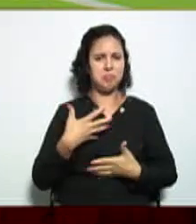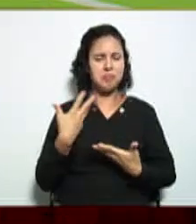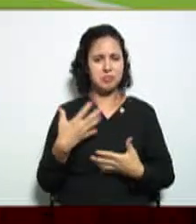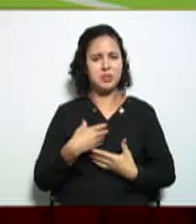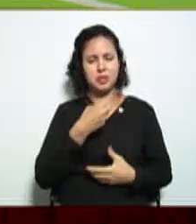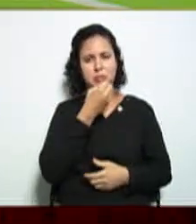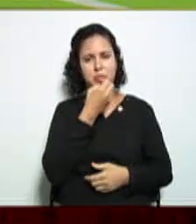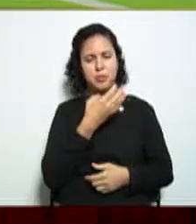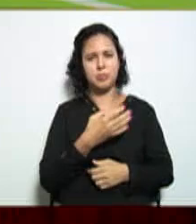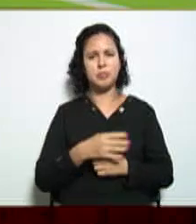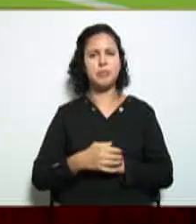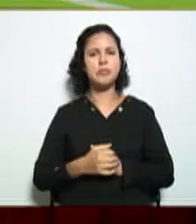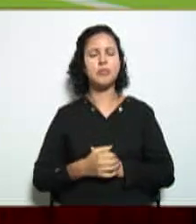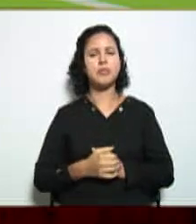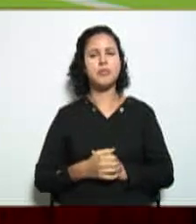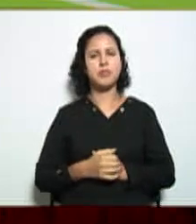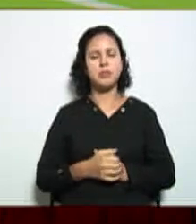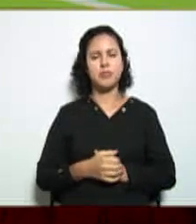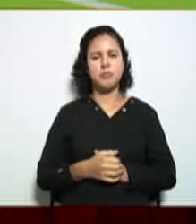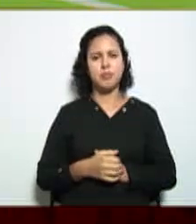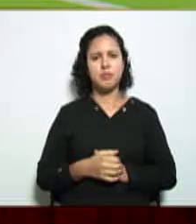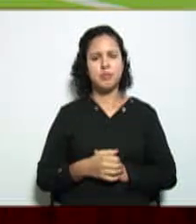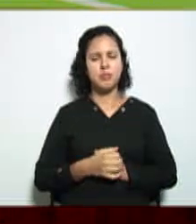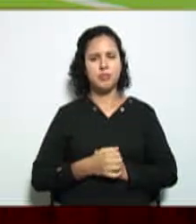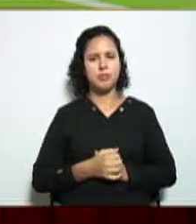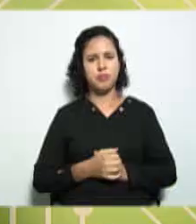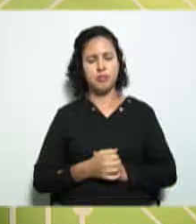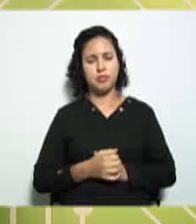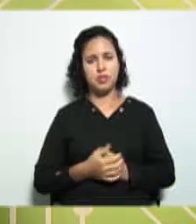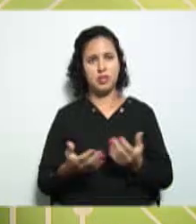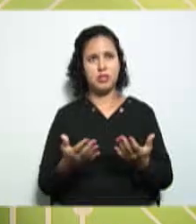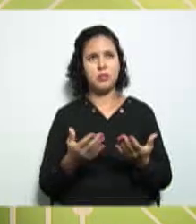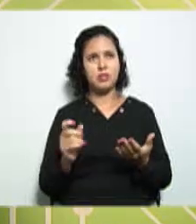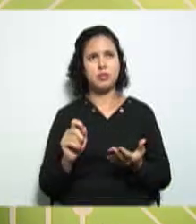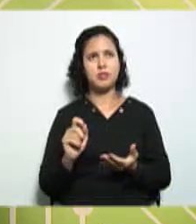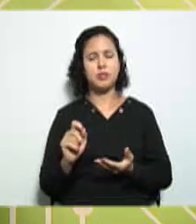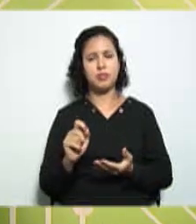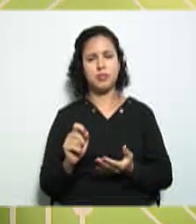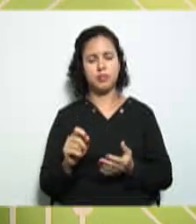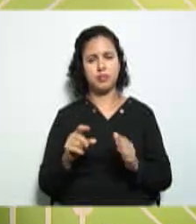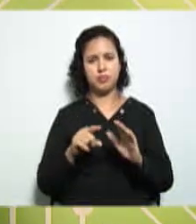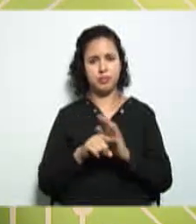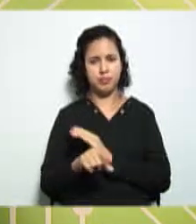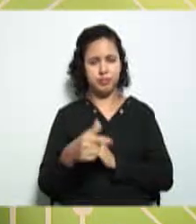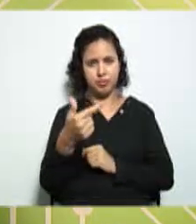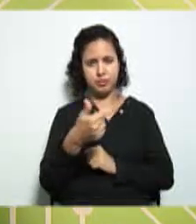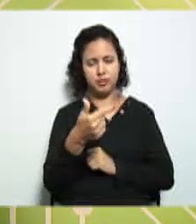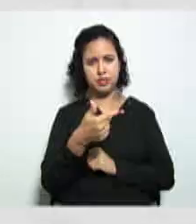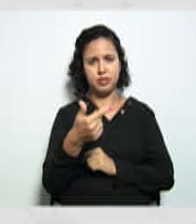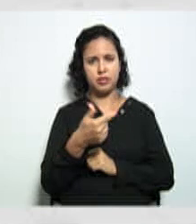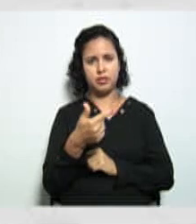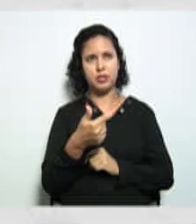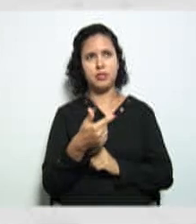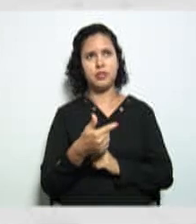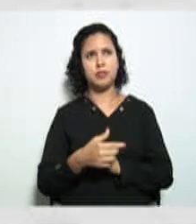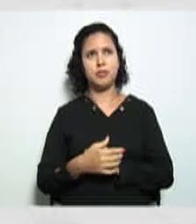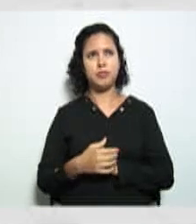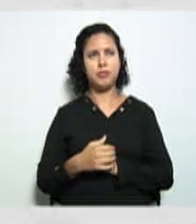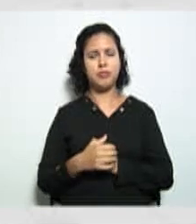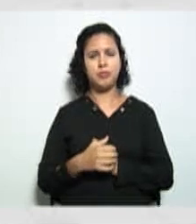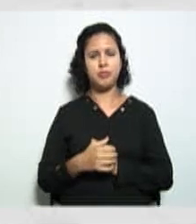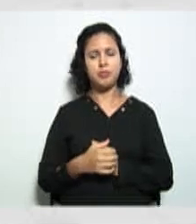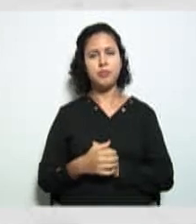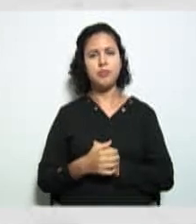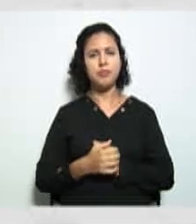vamos lá pegar o nosso exercício, né, da questão 2. Nós fizemos essa pausa aí só para